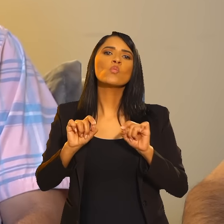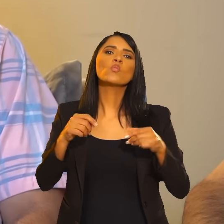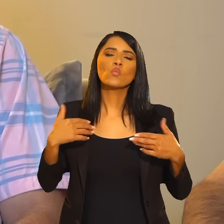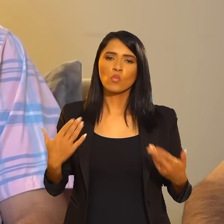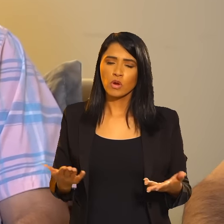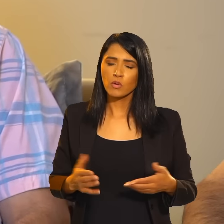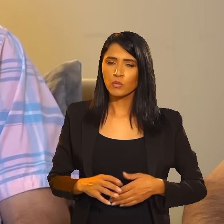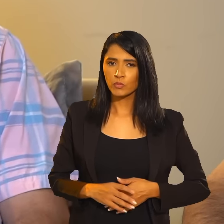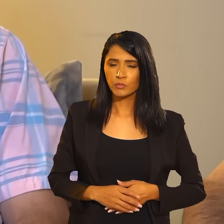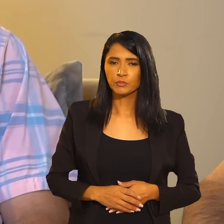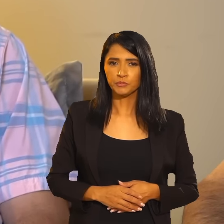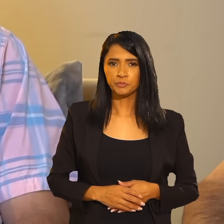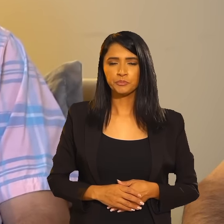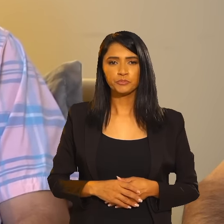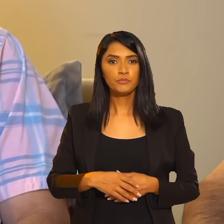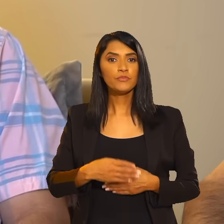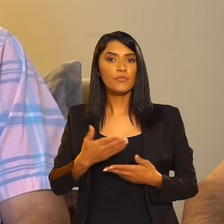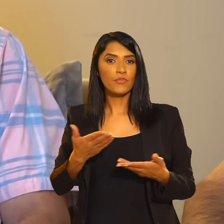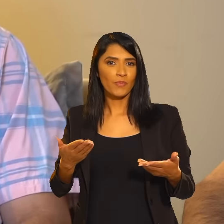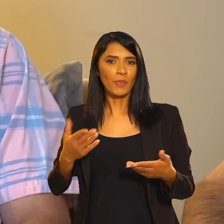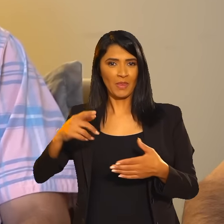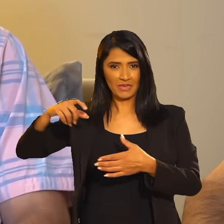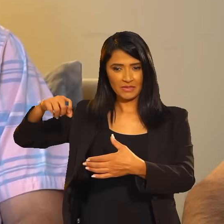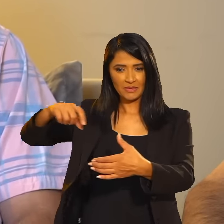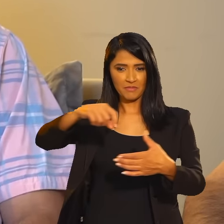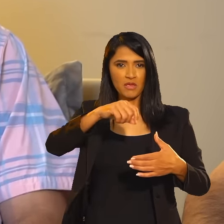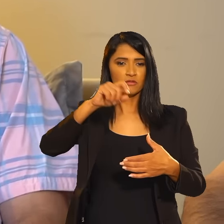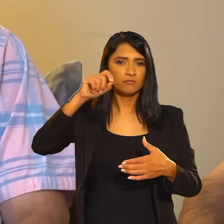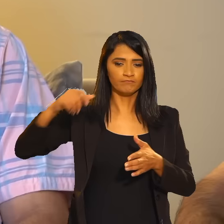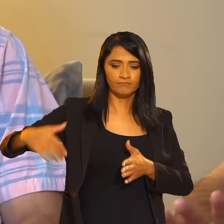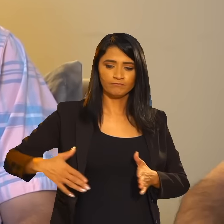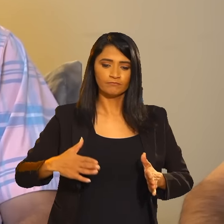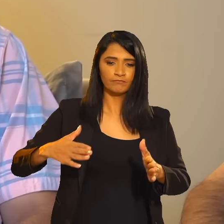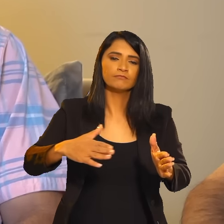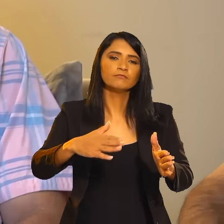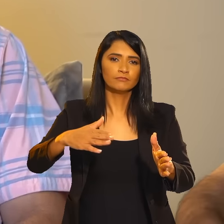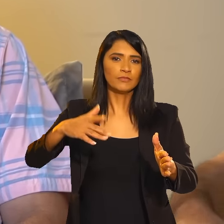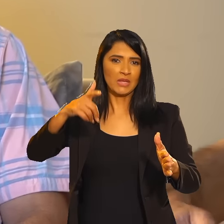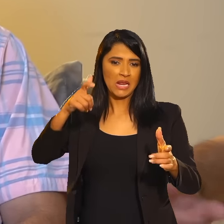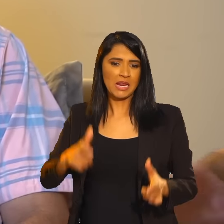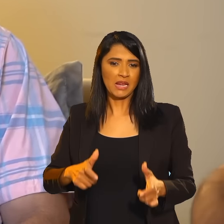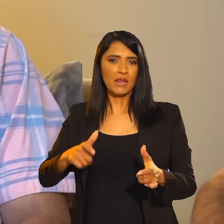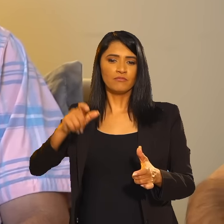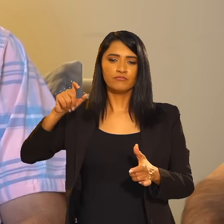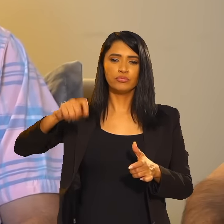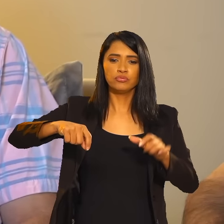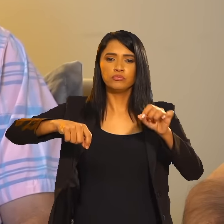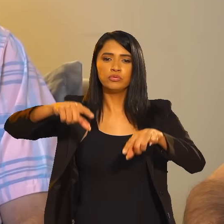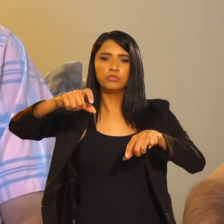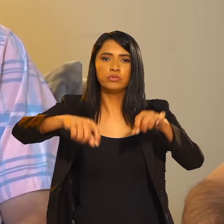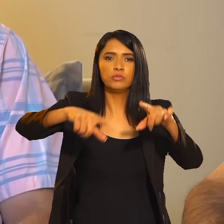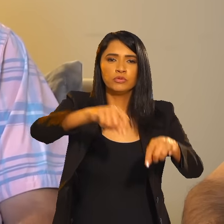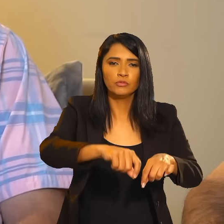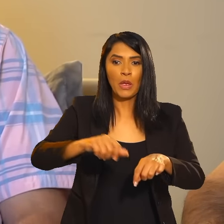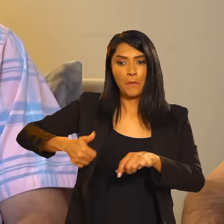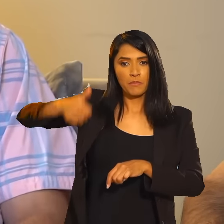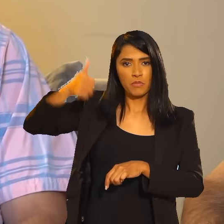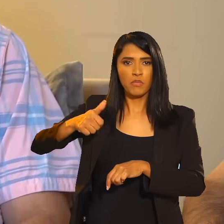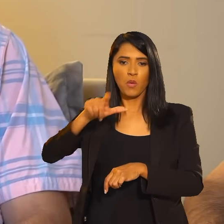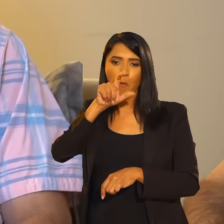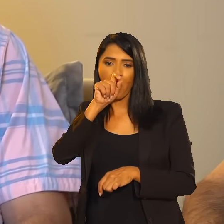quê? Que as sementes foram jogadas na estrada, né? E